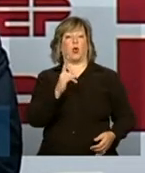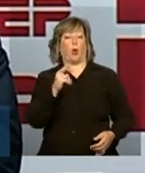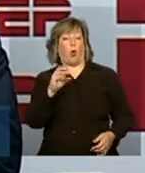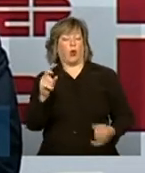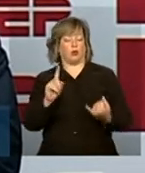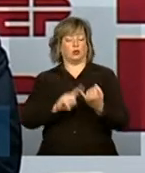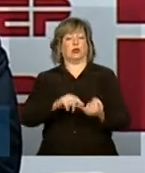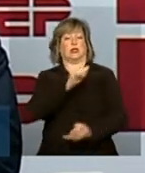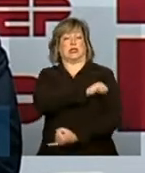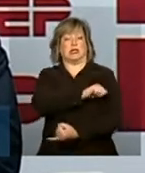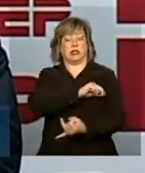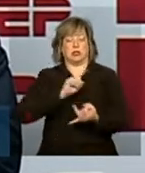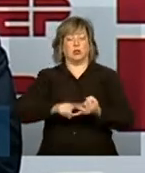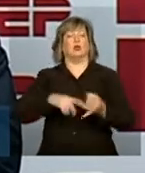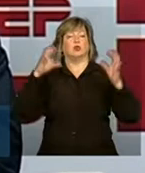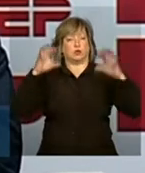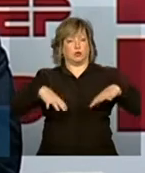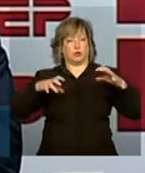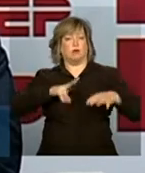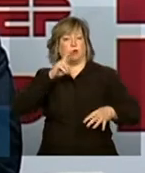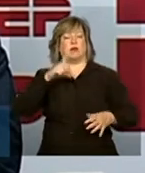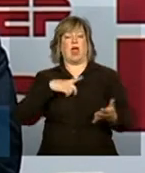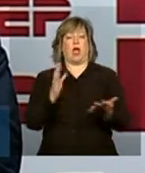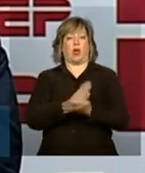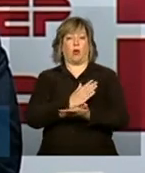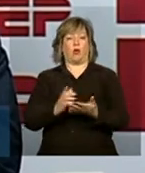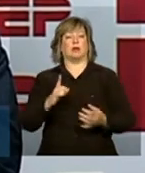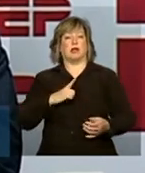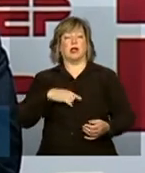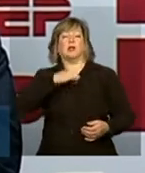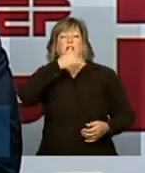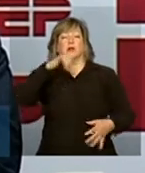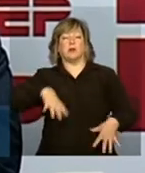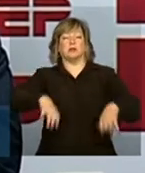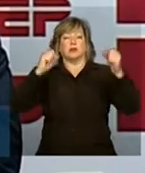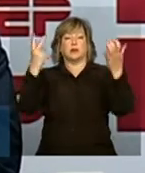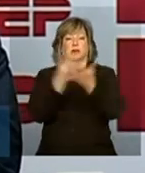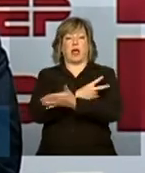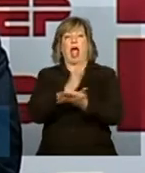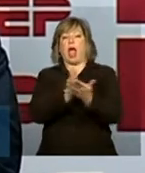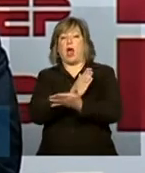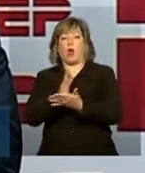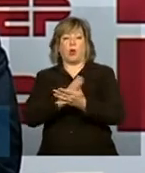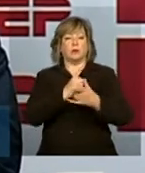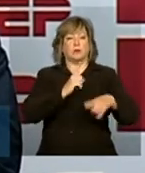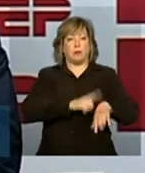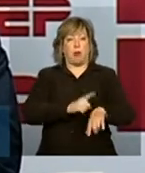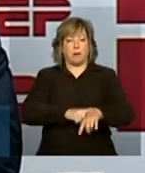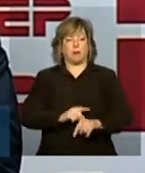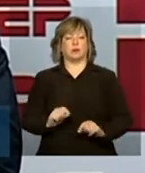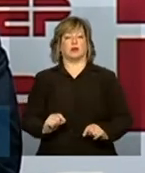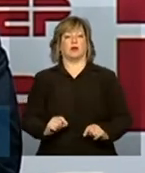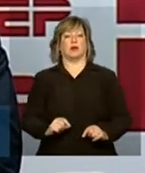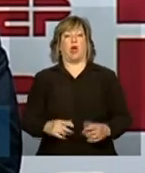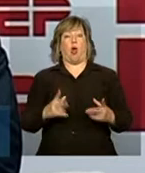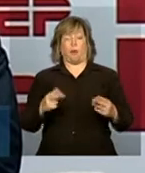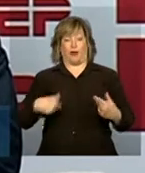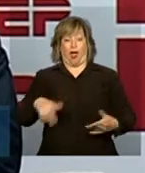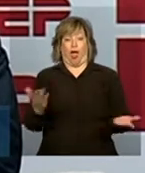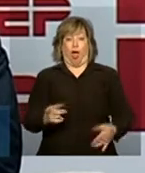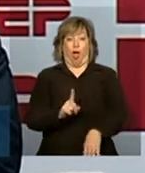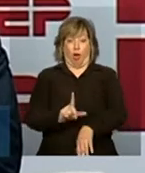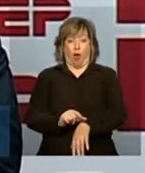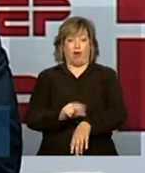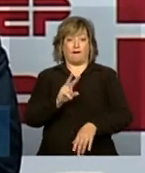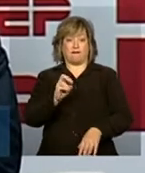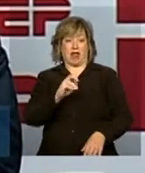Rio de Janeiro. Tivemos interrupção temporária de energia em algumas situações. Como nós estamos no horário de verão também,